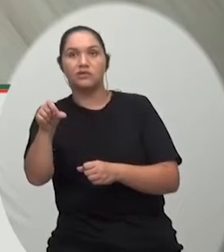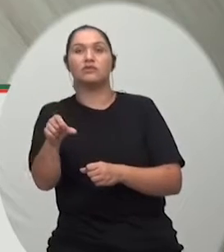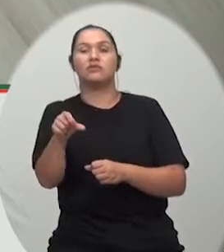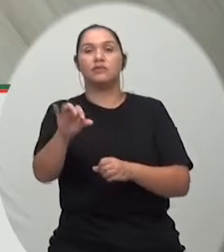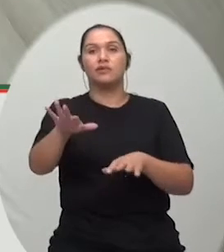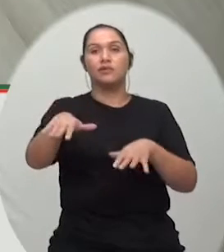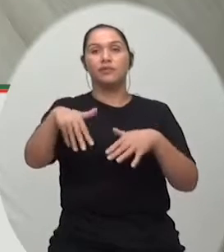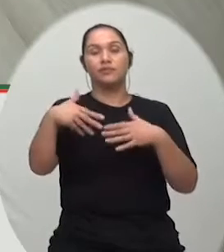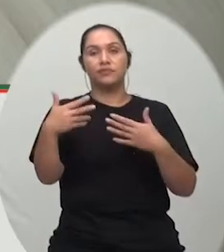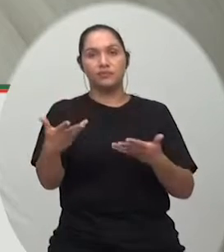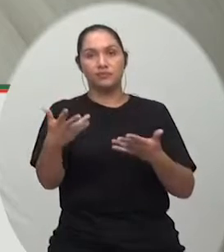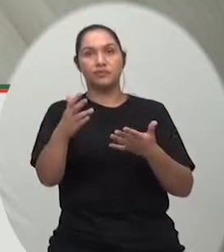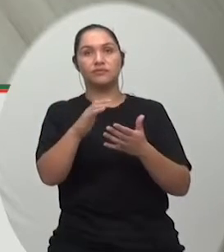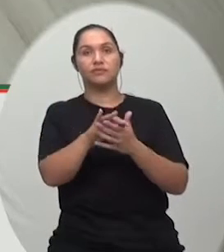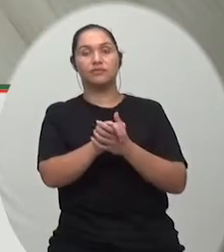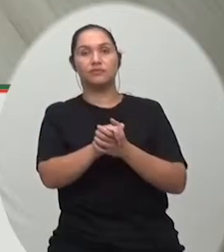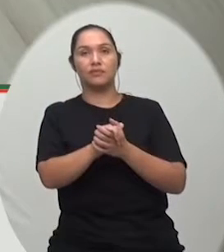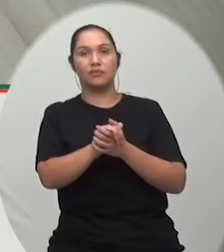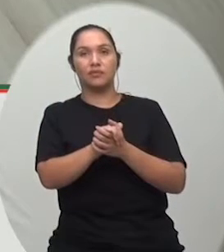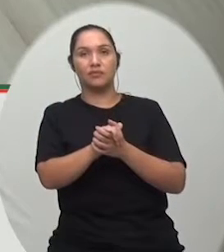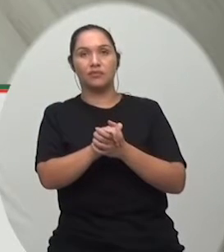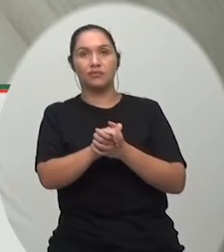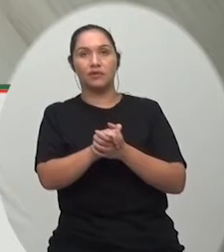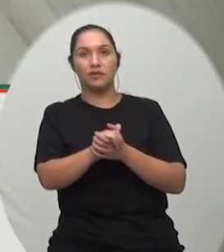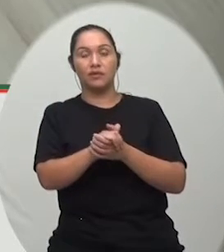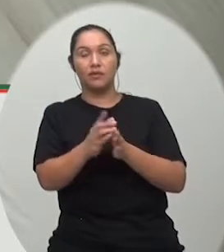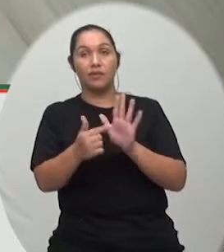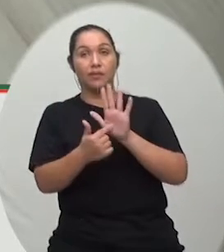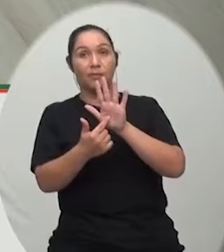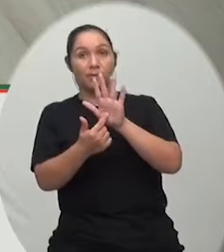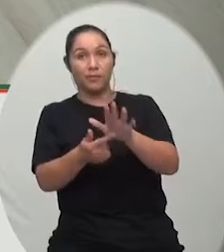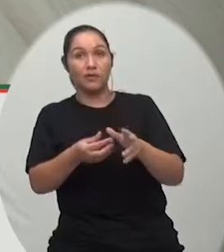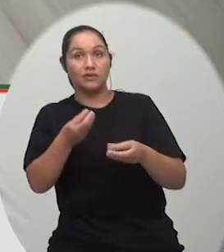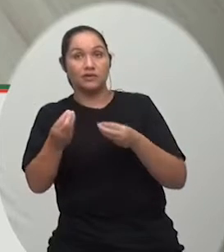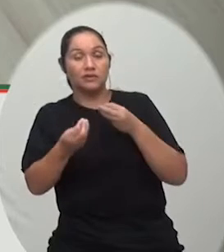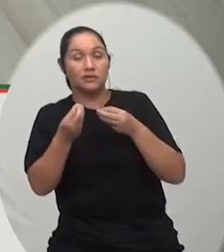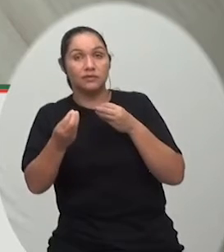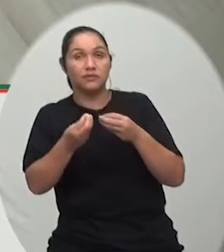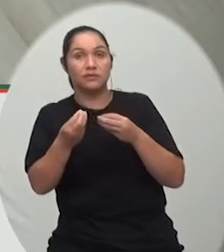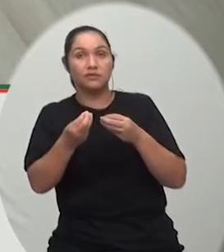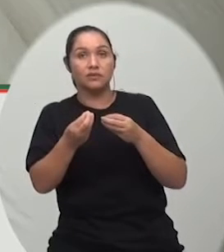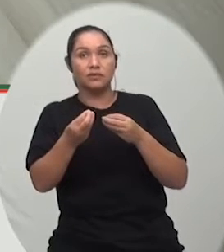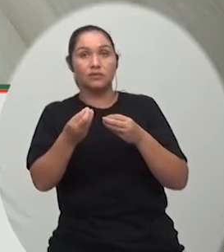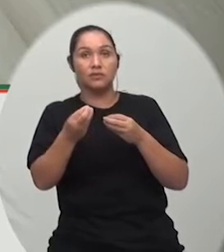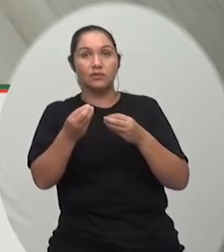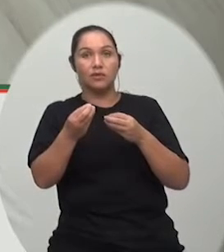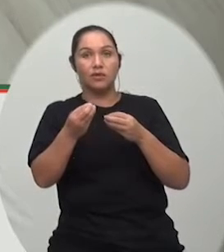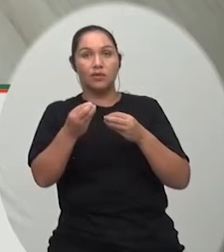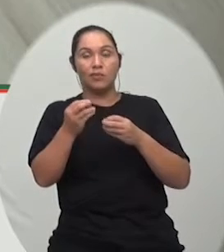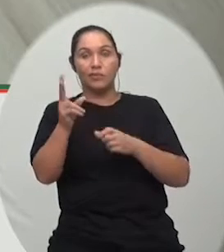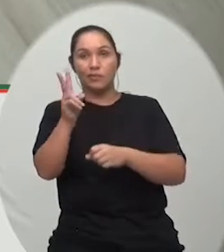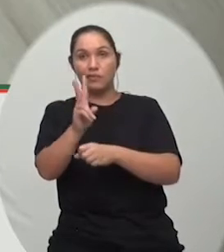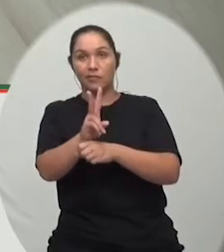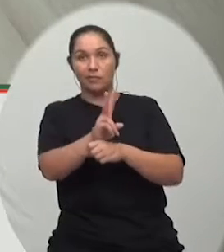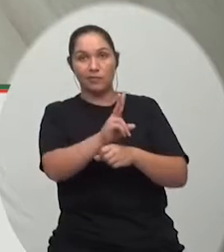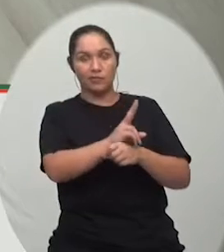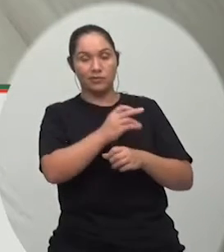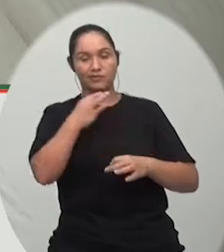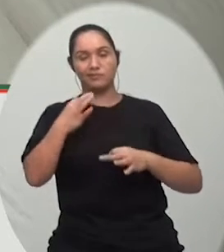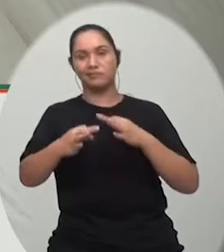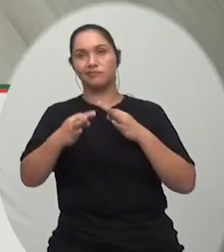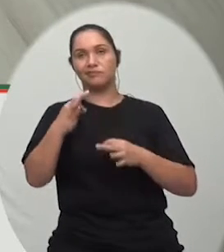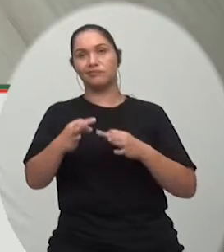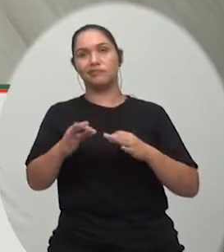OAB recomenda, instrumento de defesa da educação jurídica brasileira. Esta foi a sexta edição da ação, que